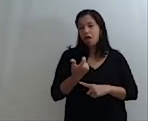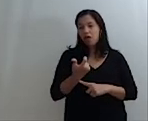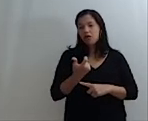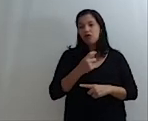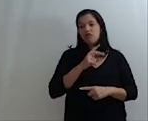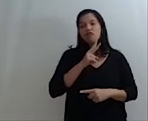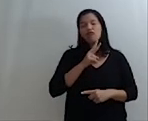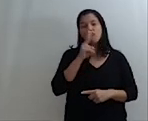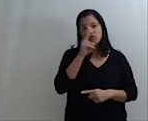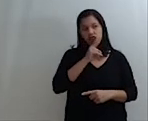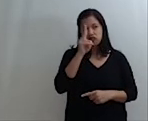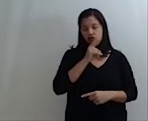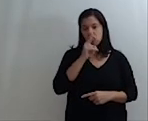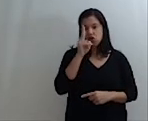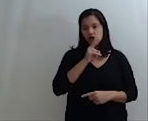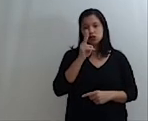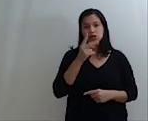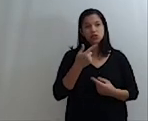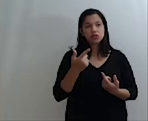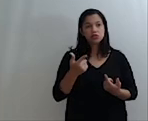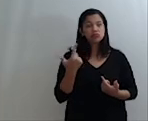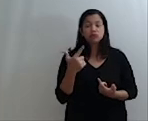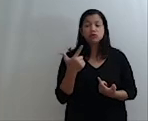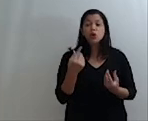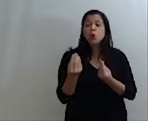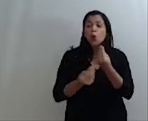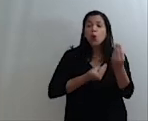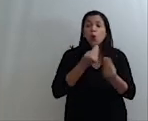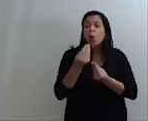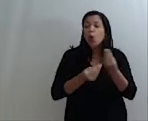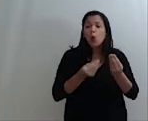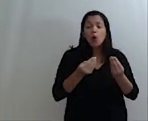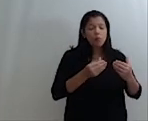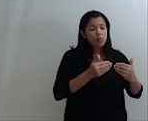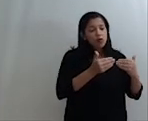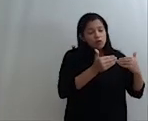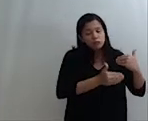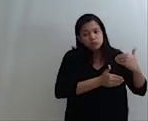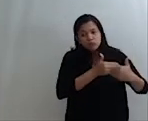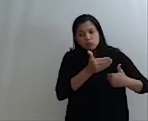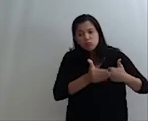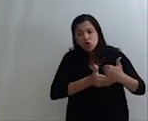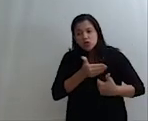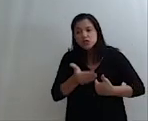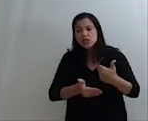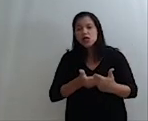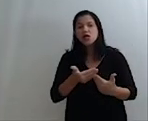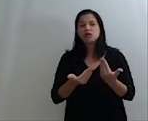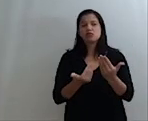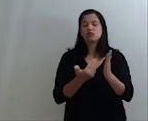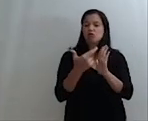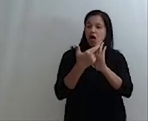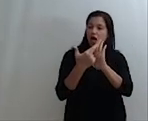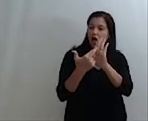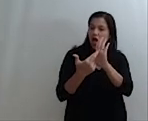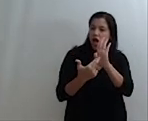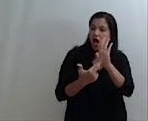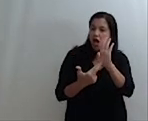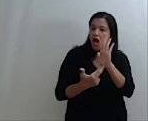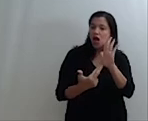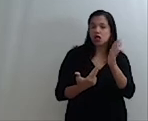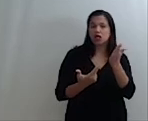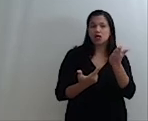na medida em que não se observa um procedimento mínimo previsto no código de processo penal é uma prova